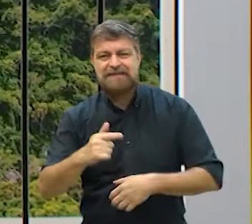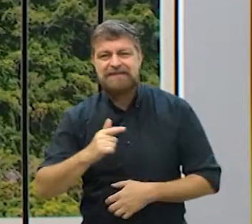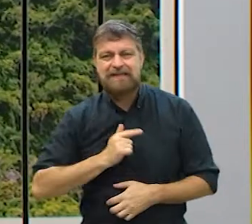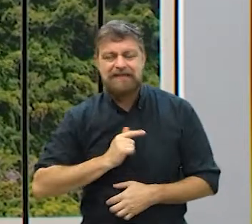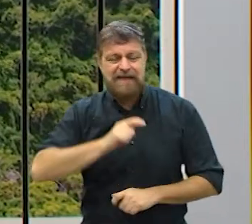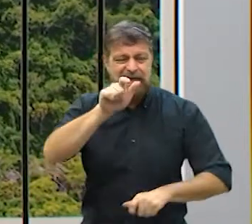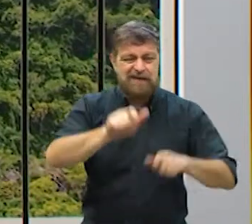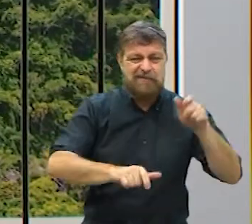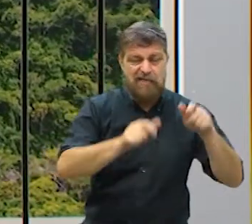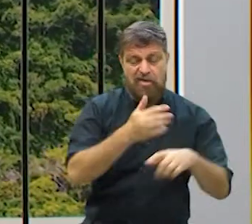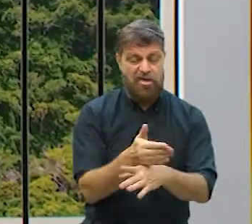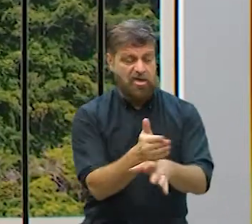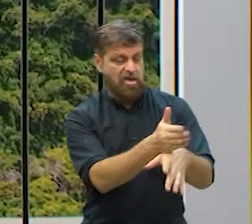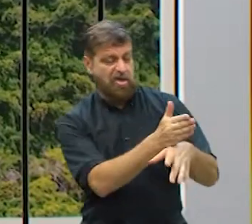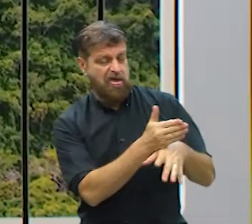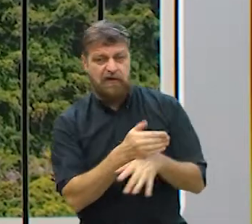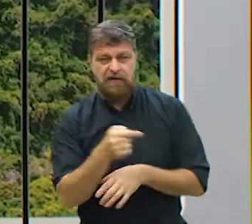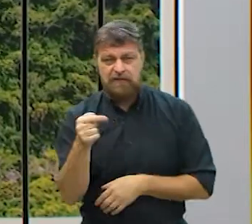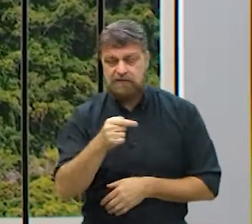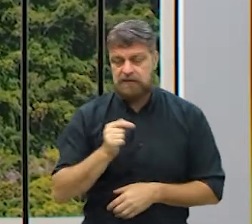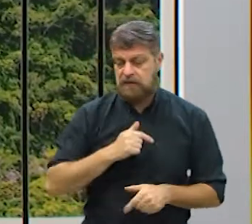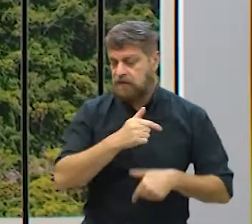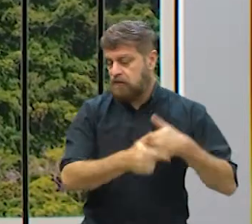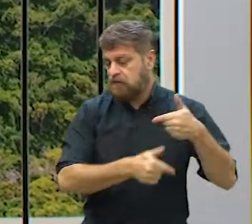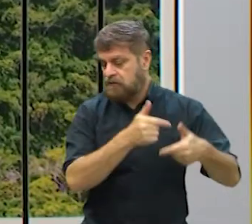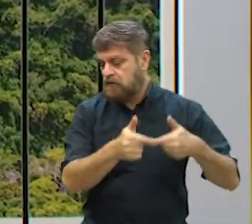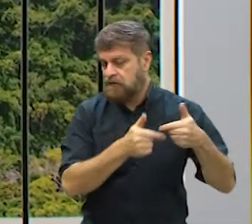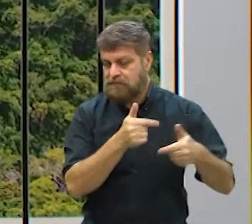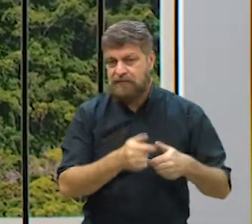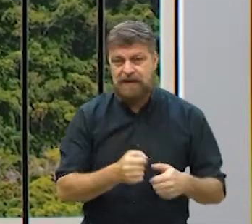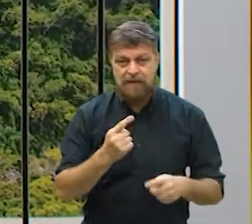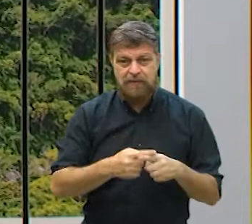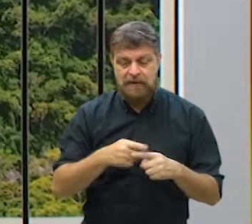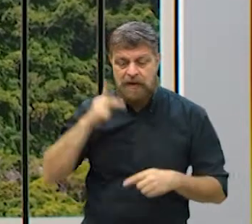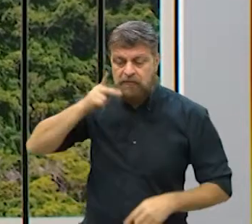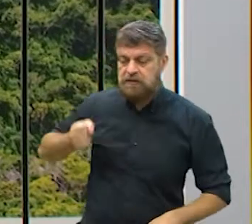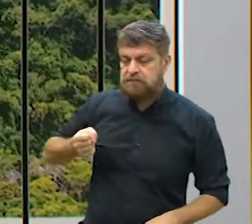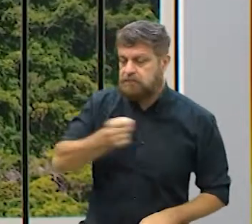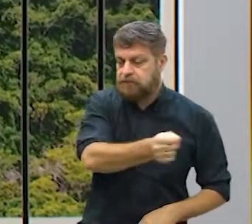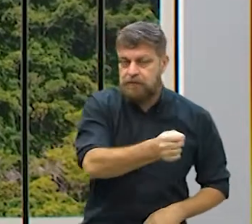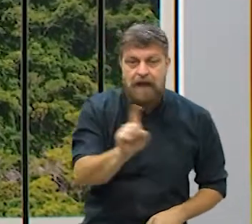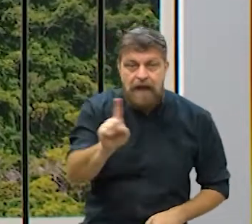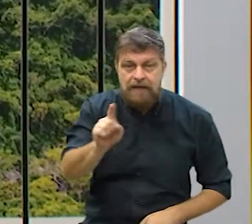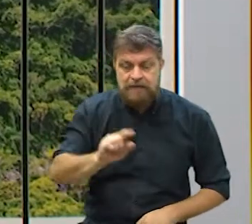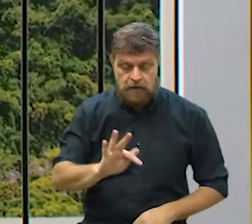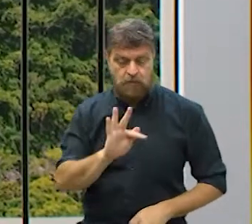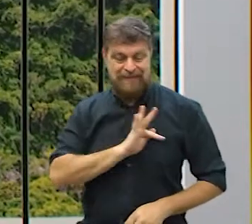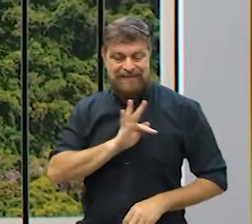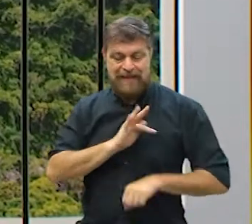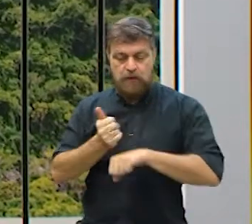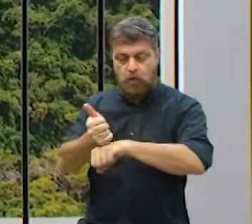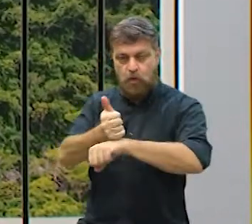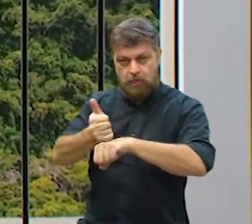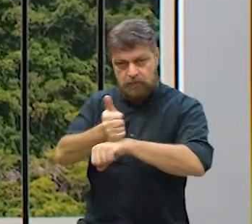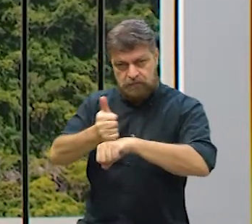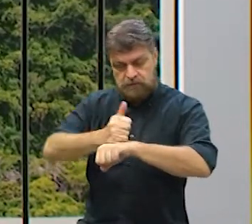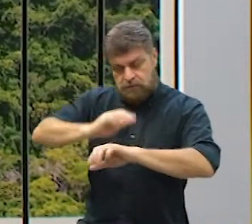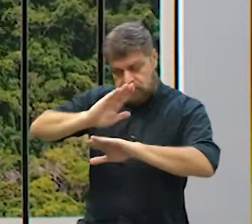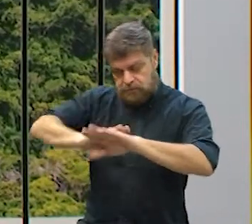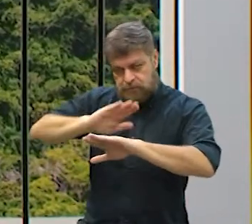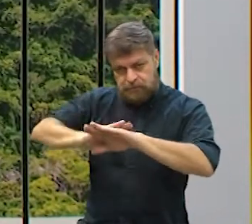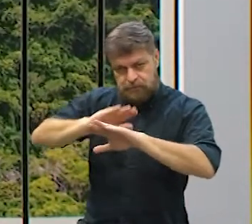não precisamos de pessoas que, às vezes, ocupam um lugar politicamente. Não, eu quero que o técnico, como eles têm